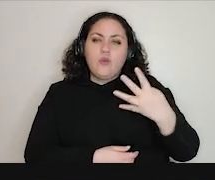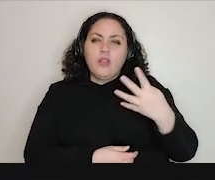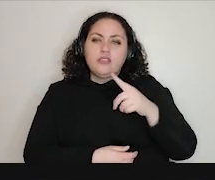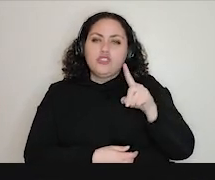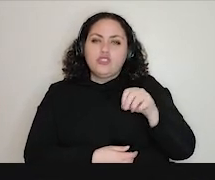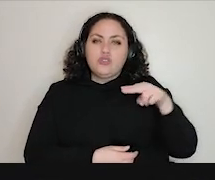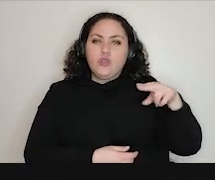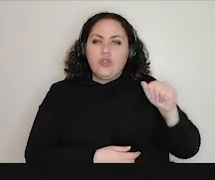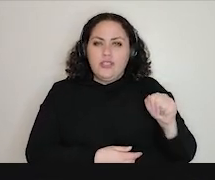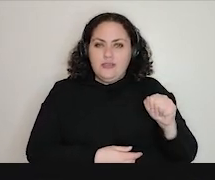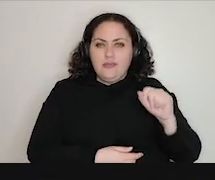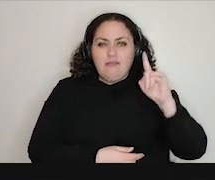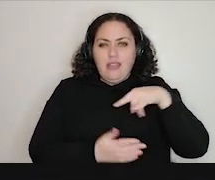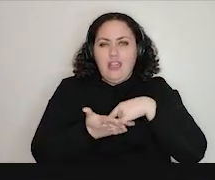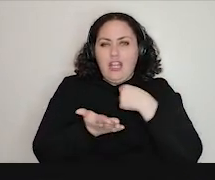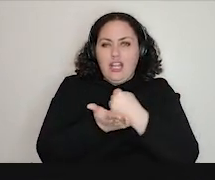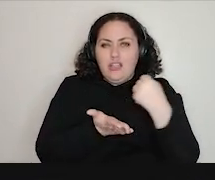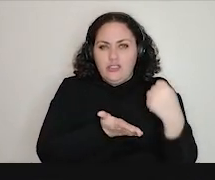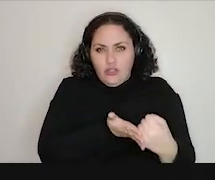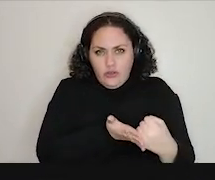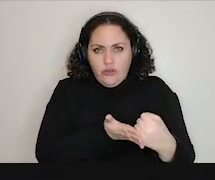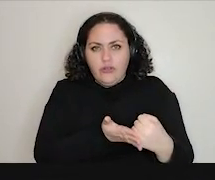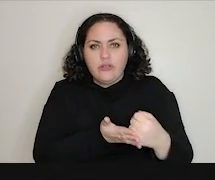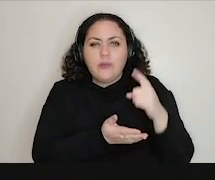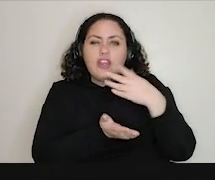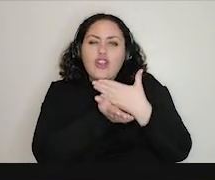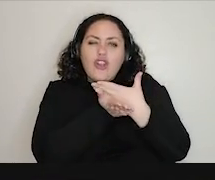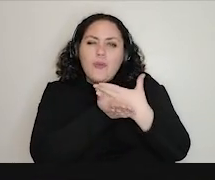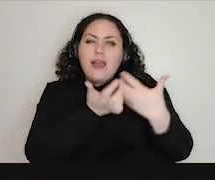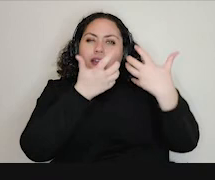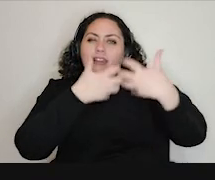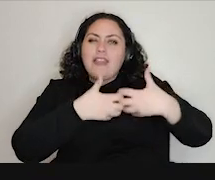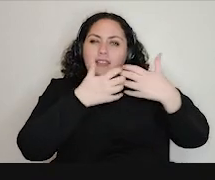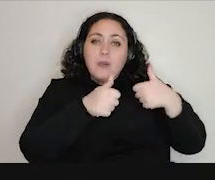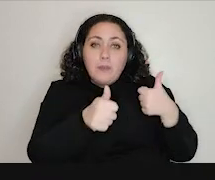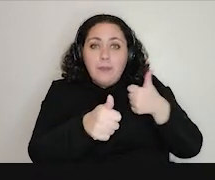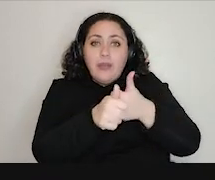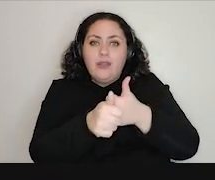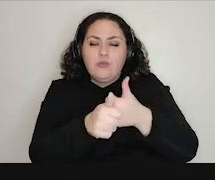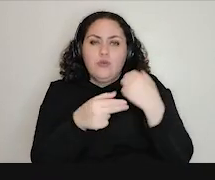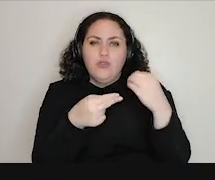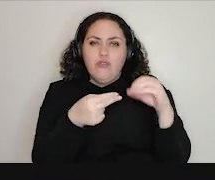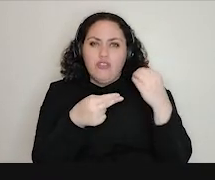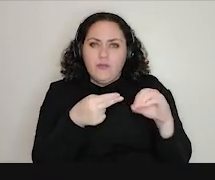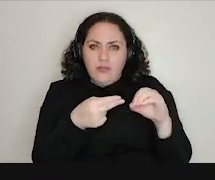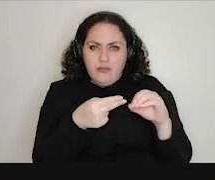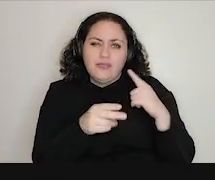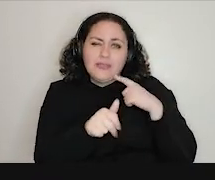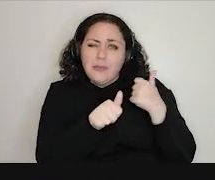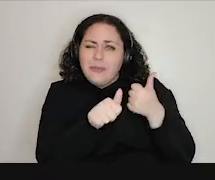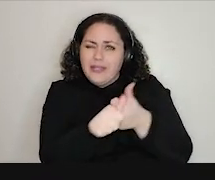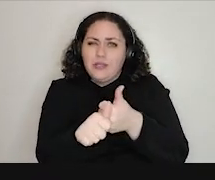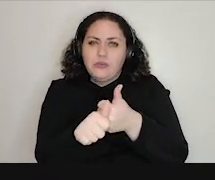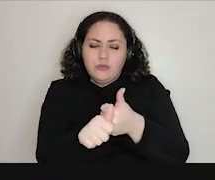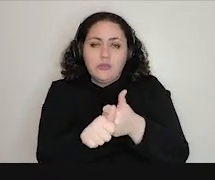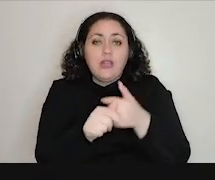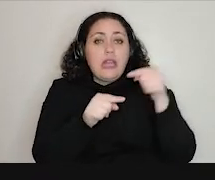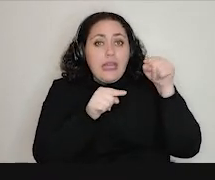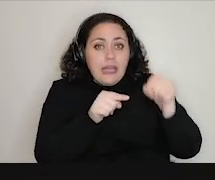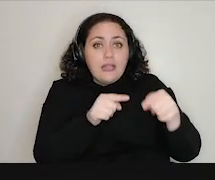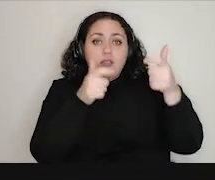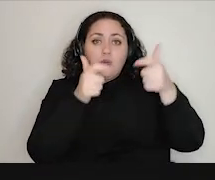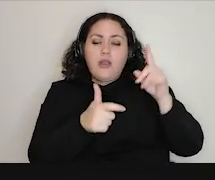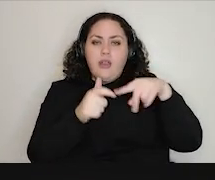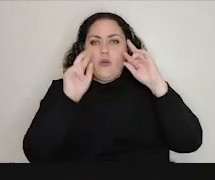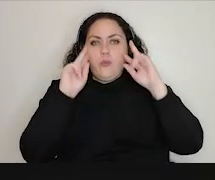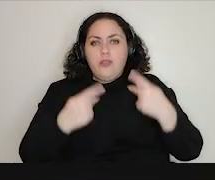que tem um cartório de registro civil que fica bem no início da redenção, próximo à fundação, aquele mais perto. Ele é muito